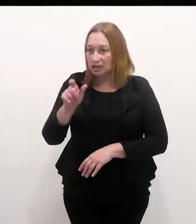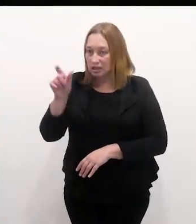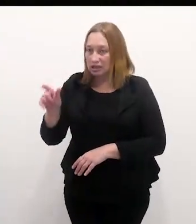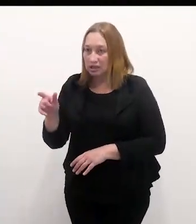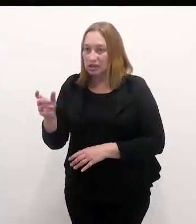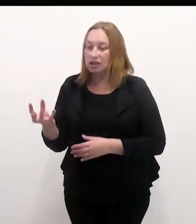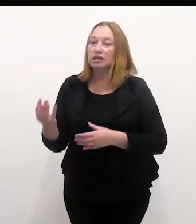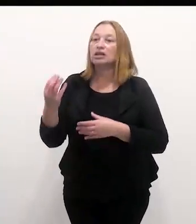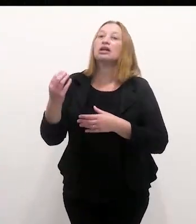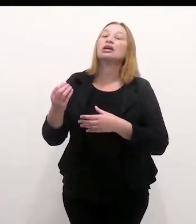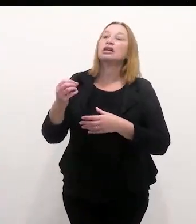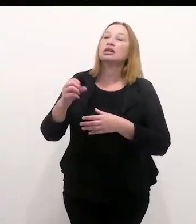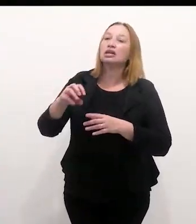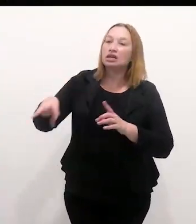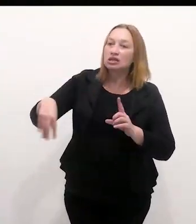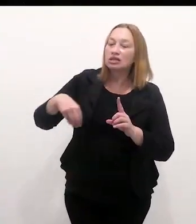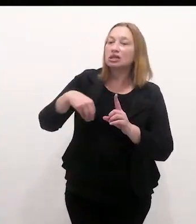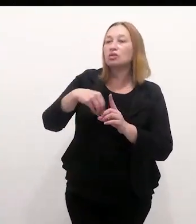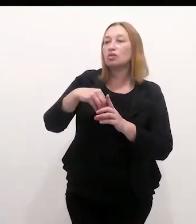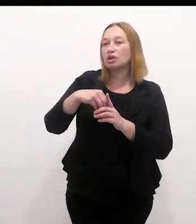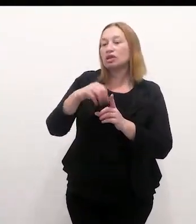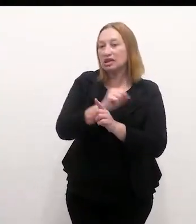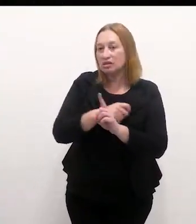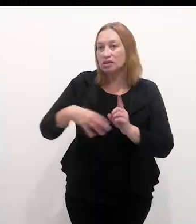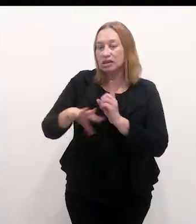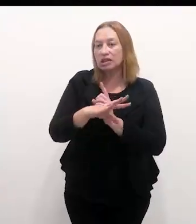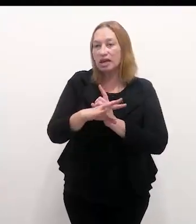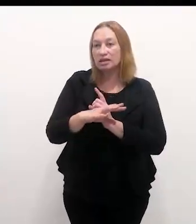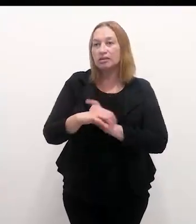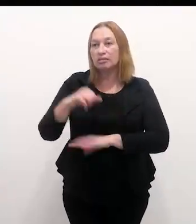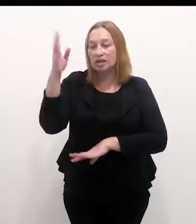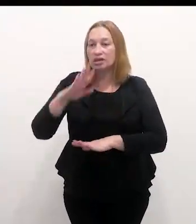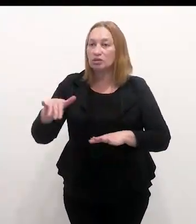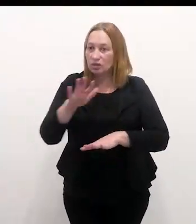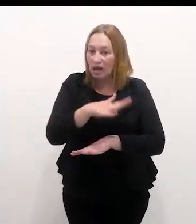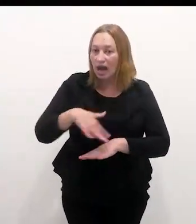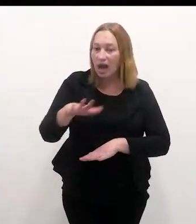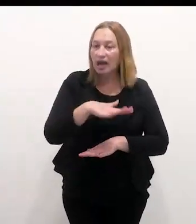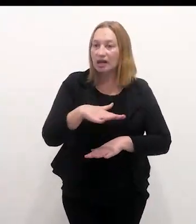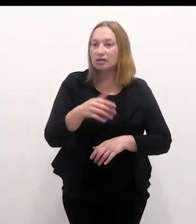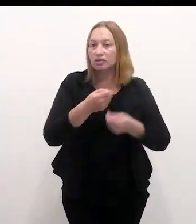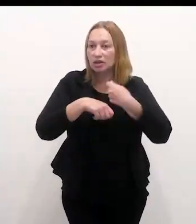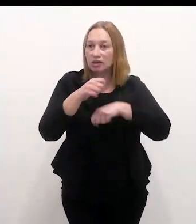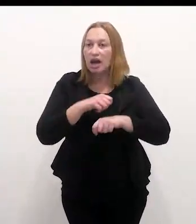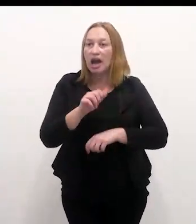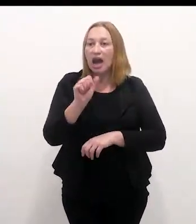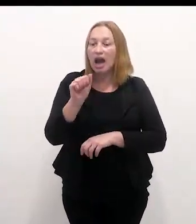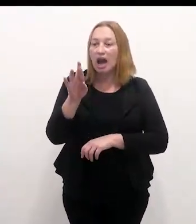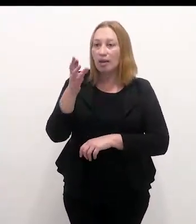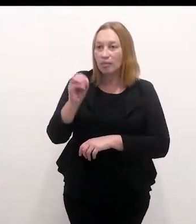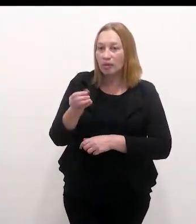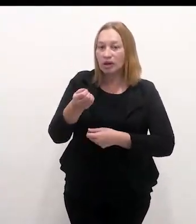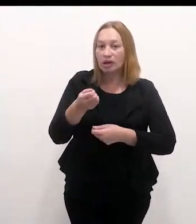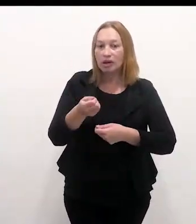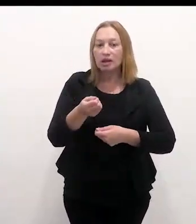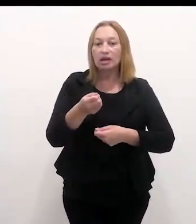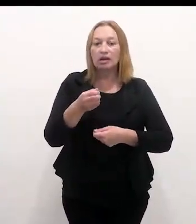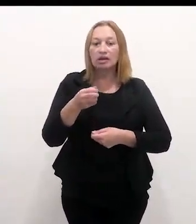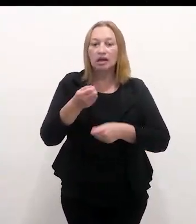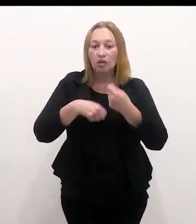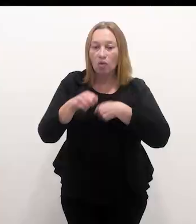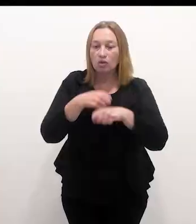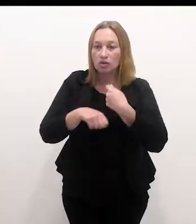italianos que se integraram na sociedade brasileira em todo o setor de negócios, agropecuário, por